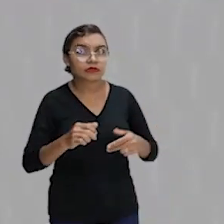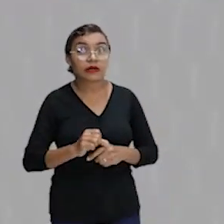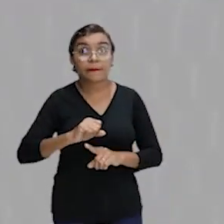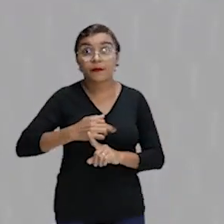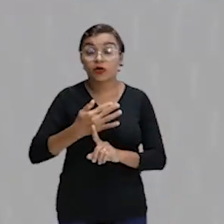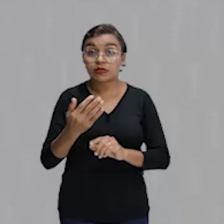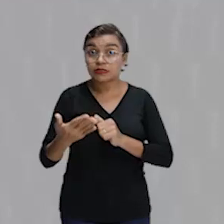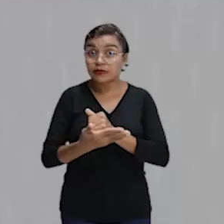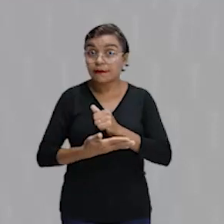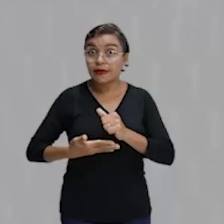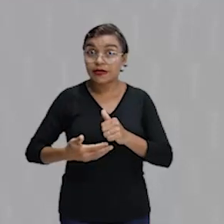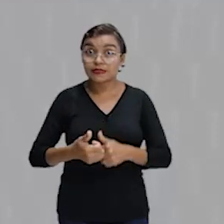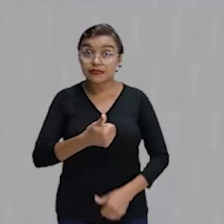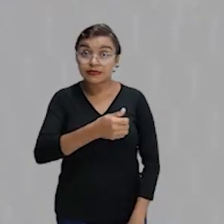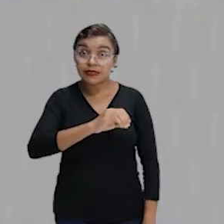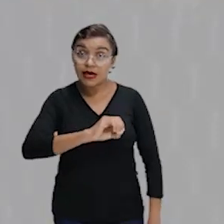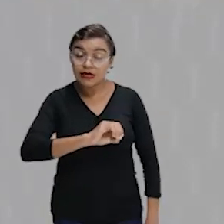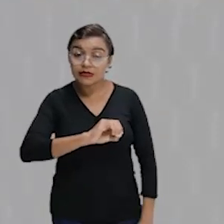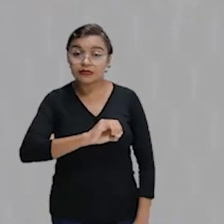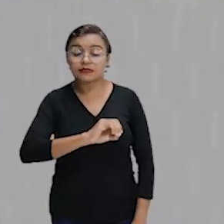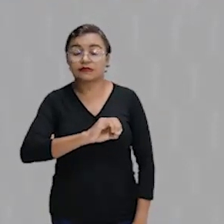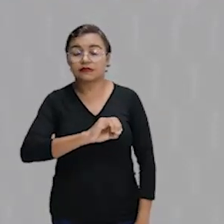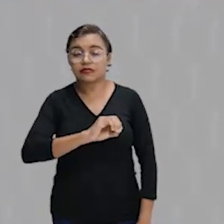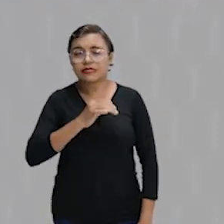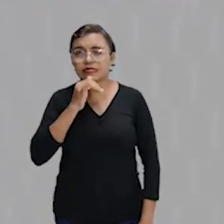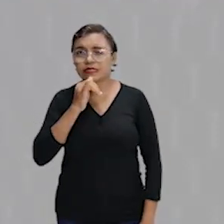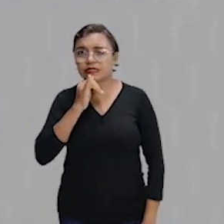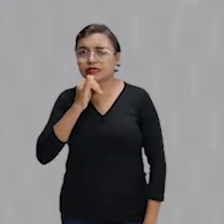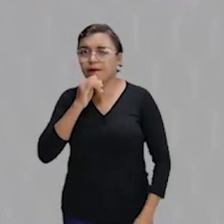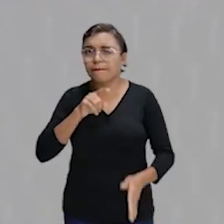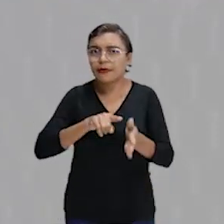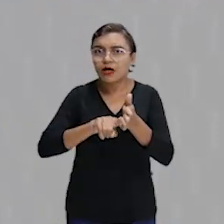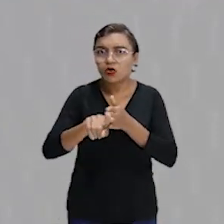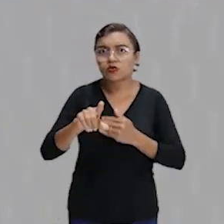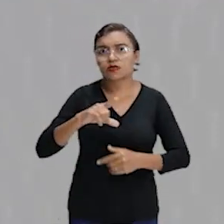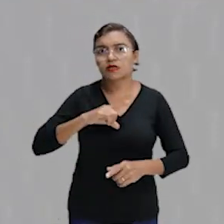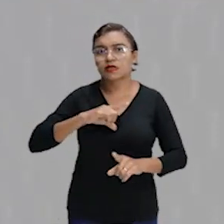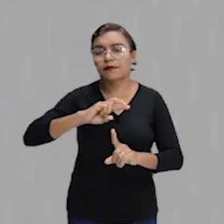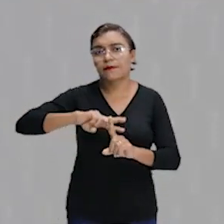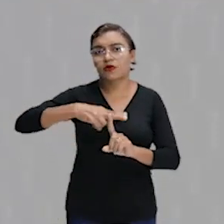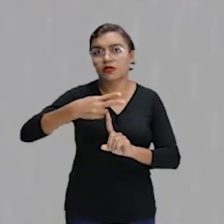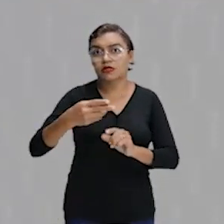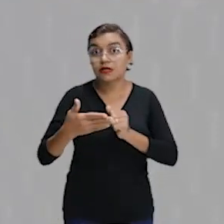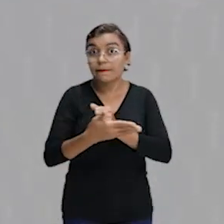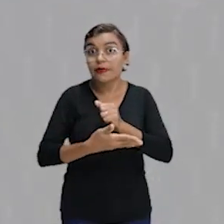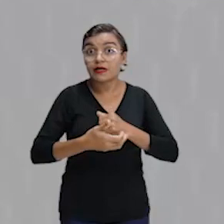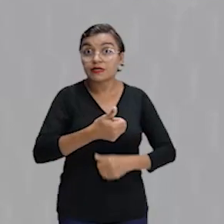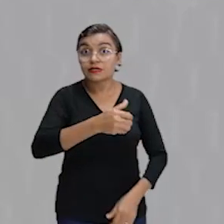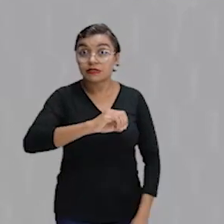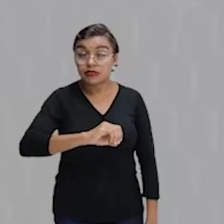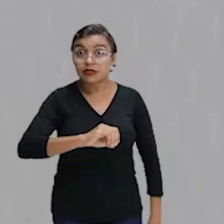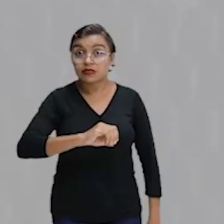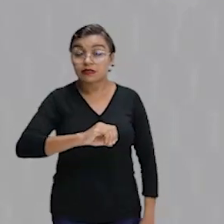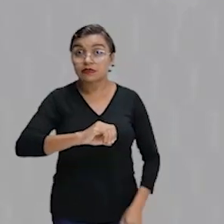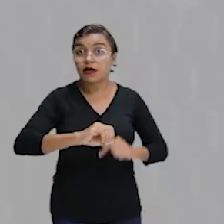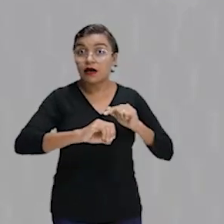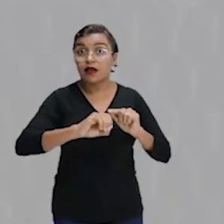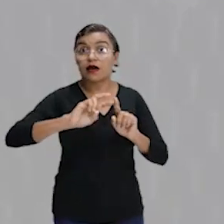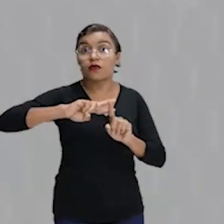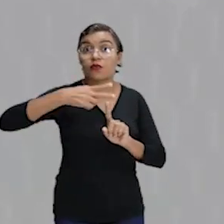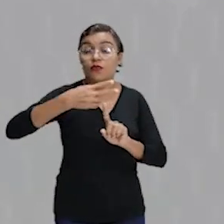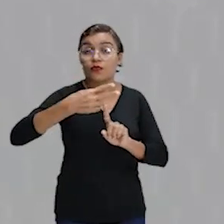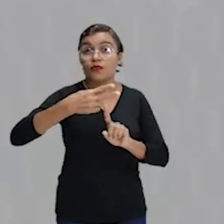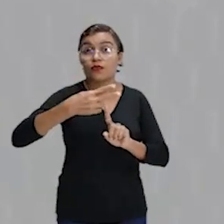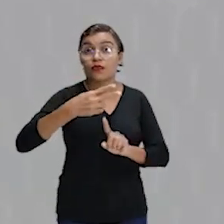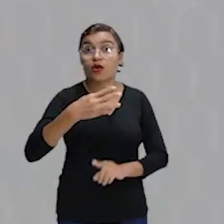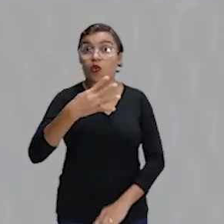porque todas as opções que foram dadas na questão estão como potência de base 10. E o expoente do 10 que aparece lá é elevado à